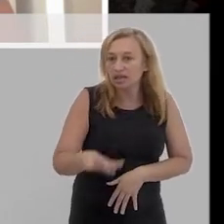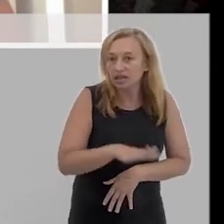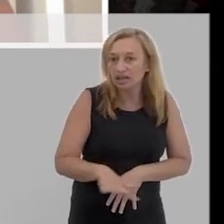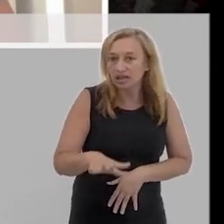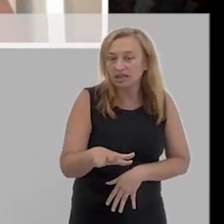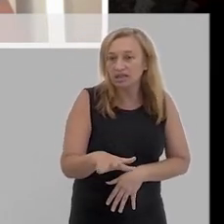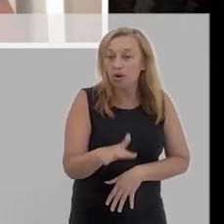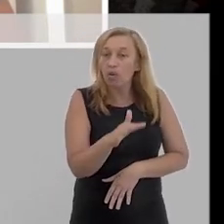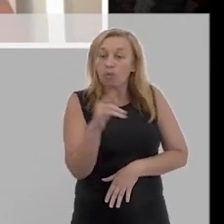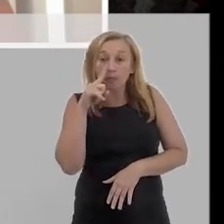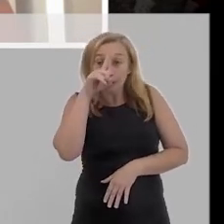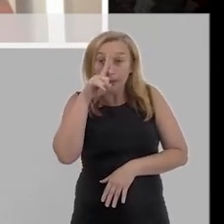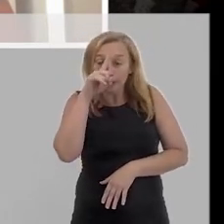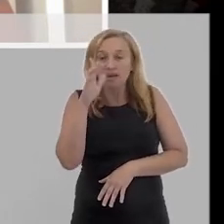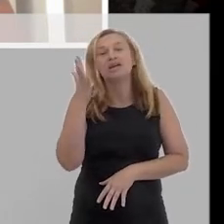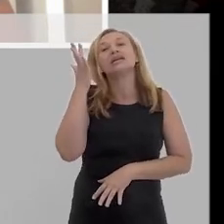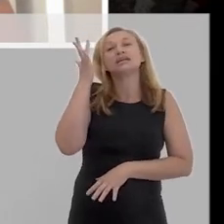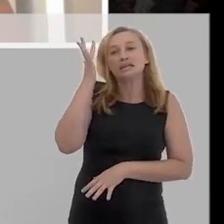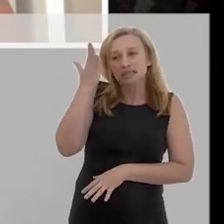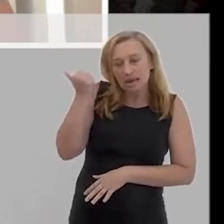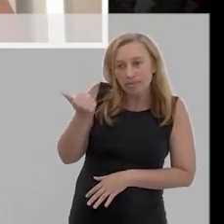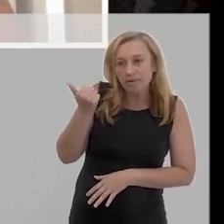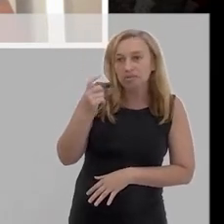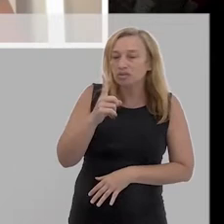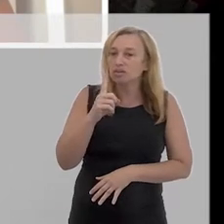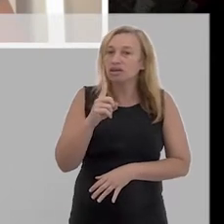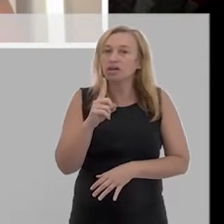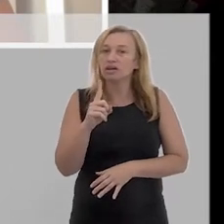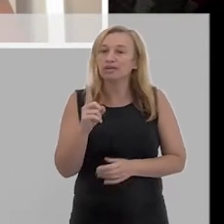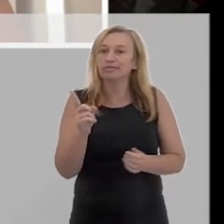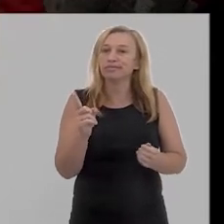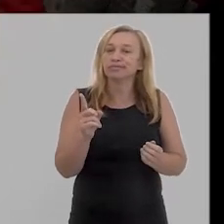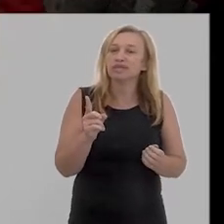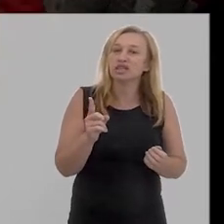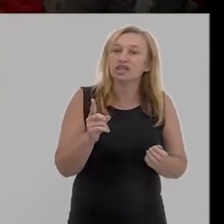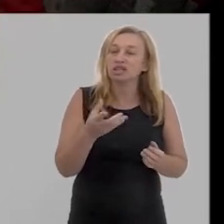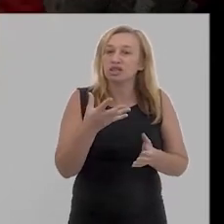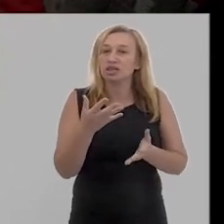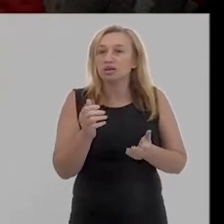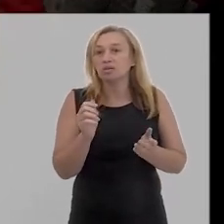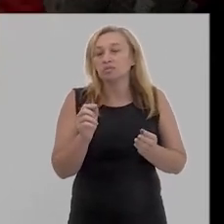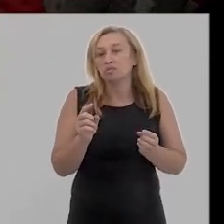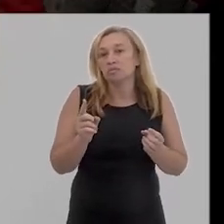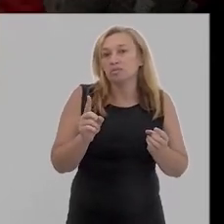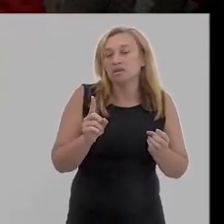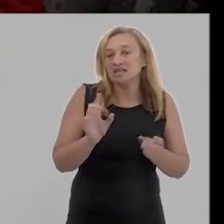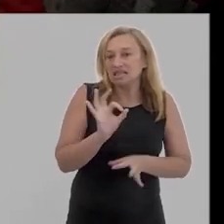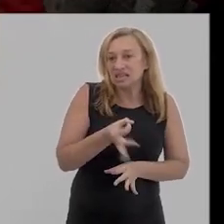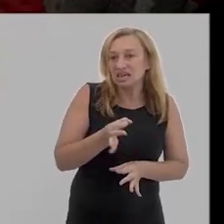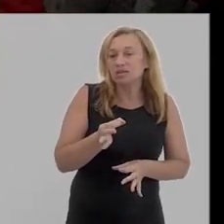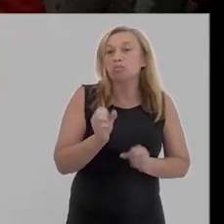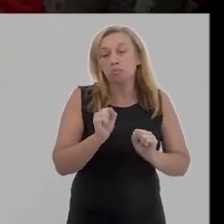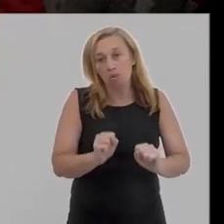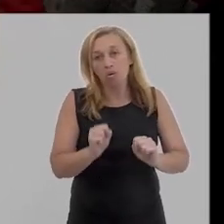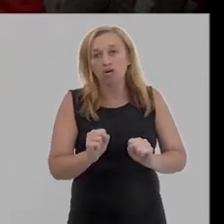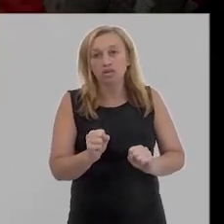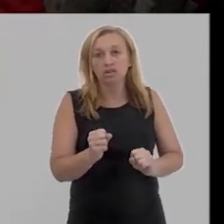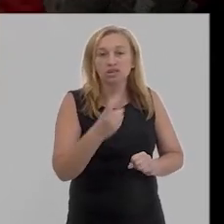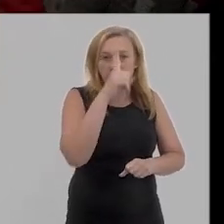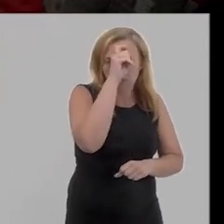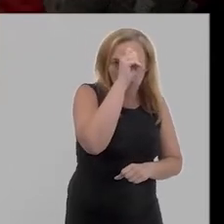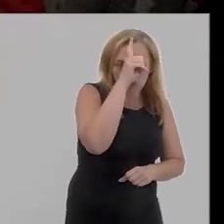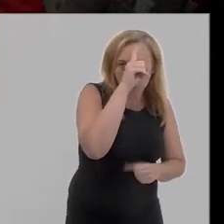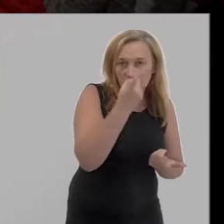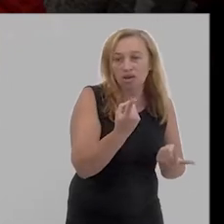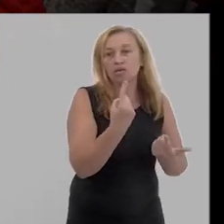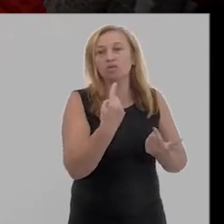grave, né? Sabemos que não é descartada a possibilidade de internação, inclusive, infelizmente, pode levar uma